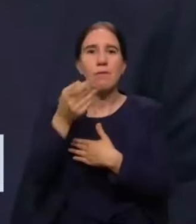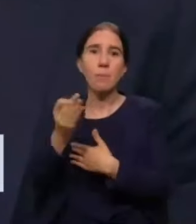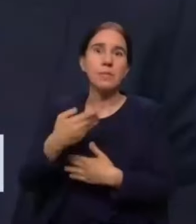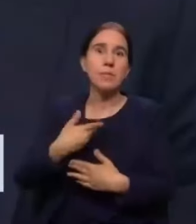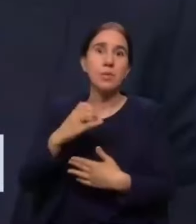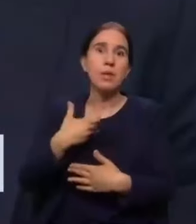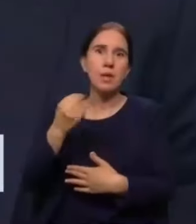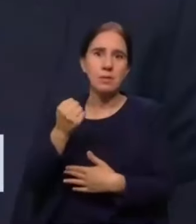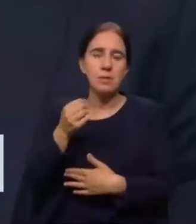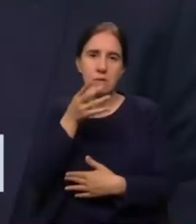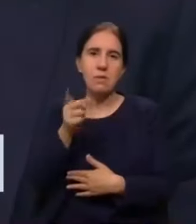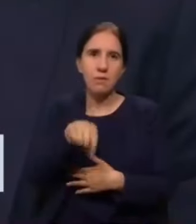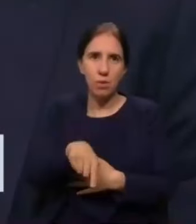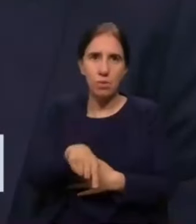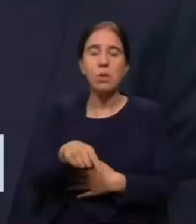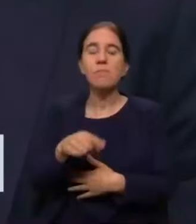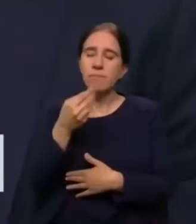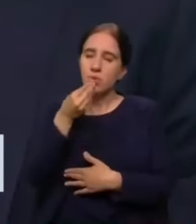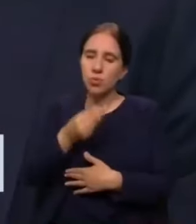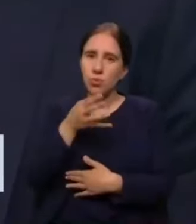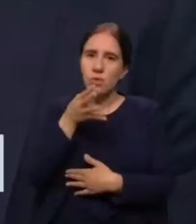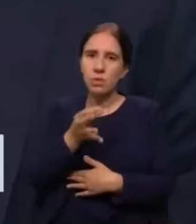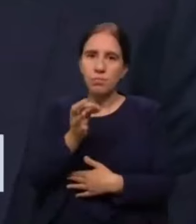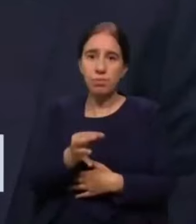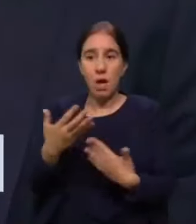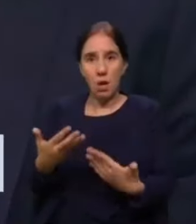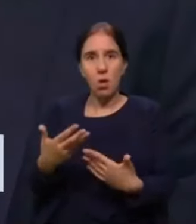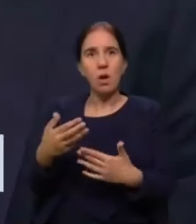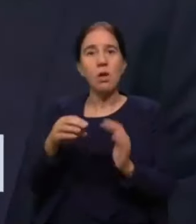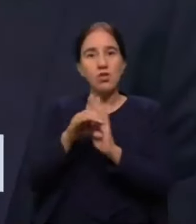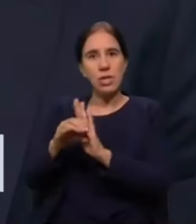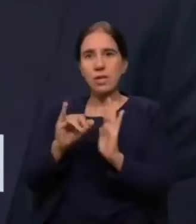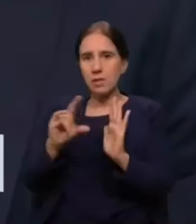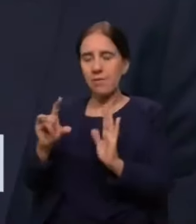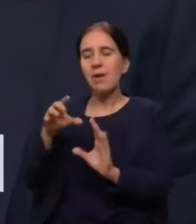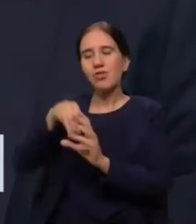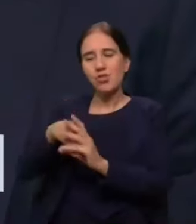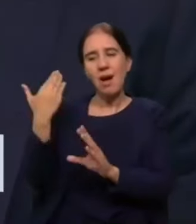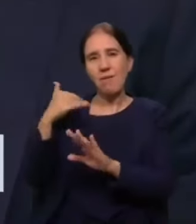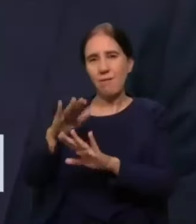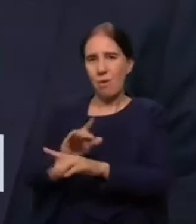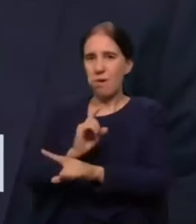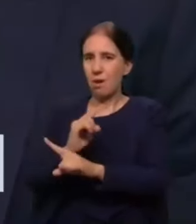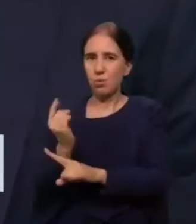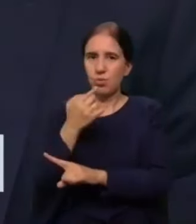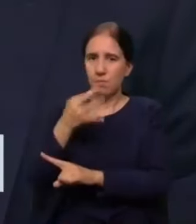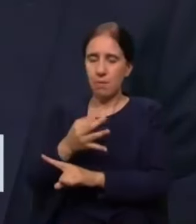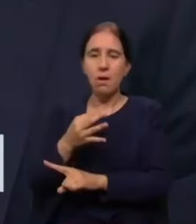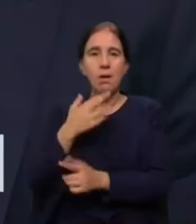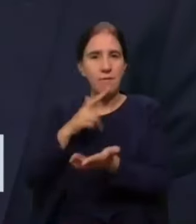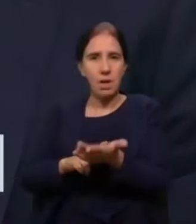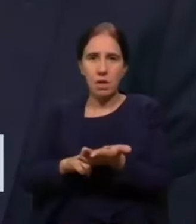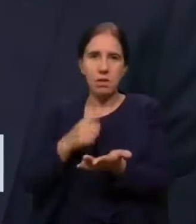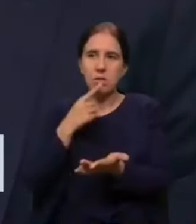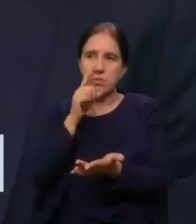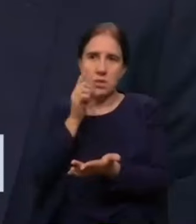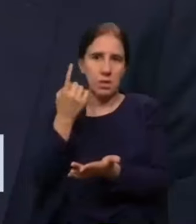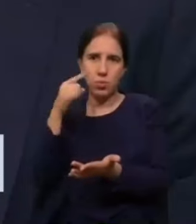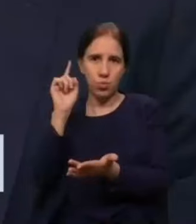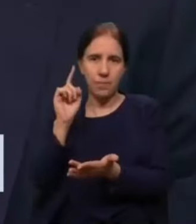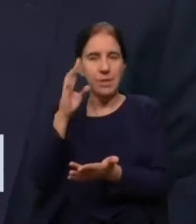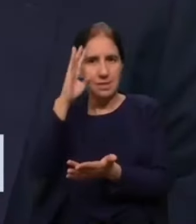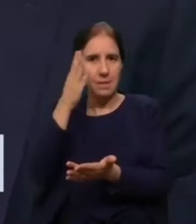CDS, e volto a dizer, justiça seja feita, os que estão hoje no Chega, na Iniciativa Liberal, estavam lá todos na altura. Essa é uma verdade indesmentível. Como